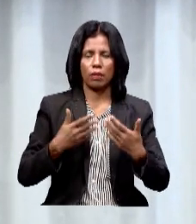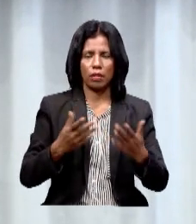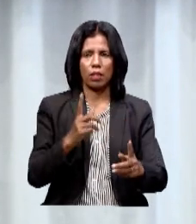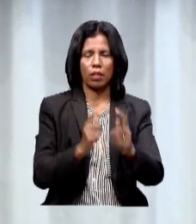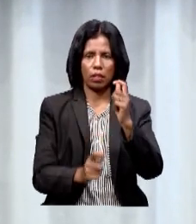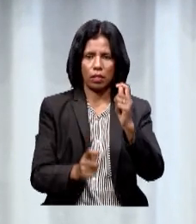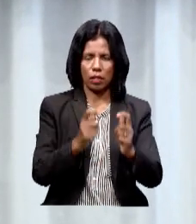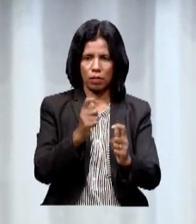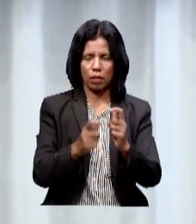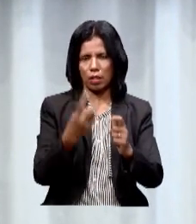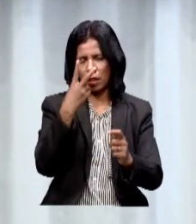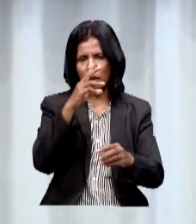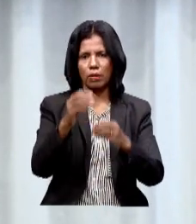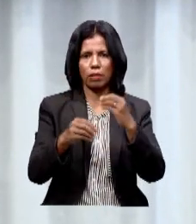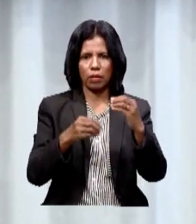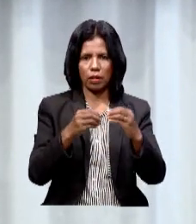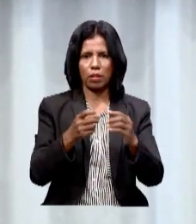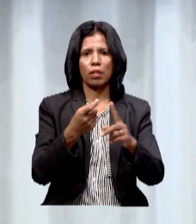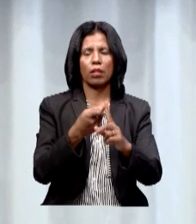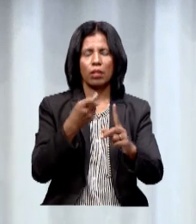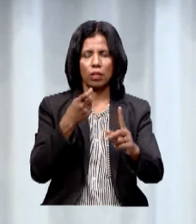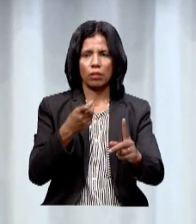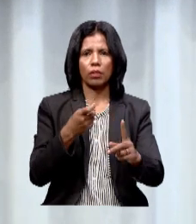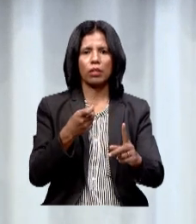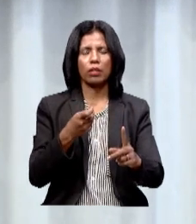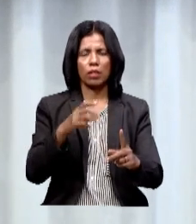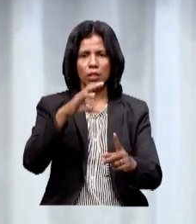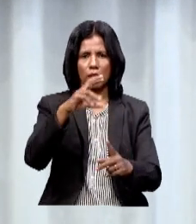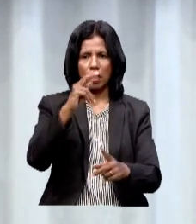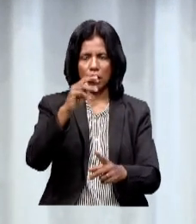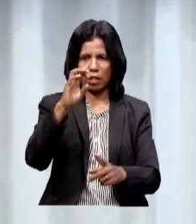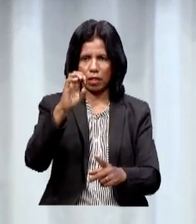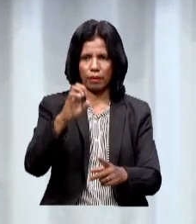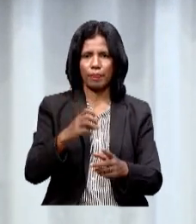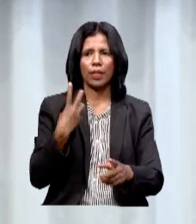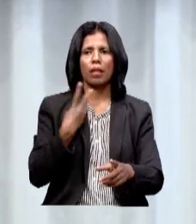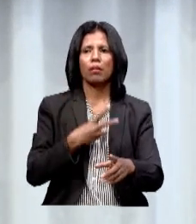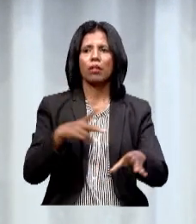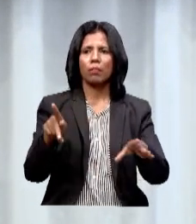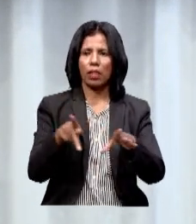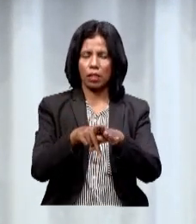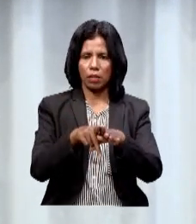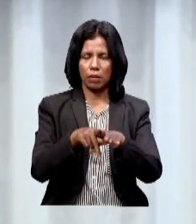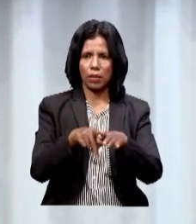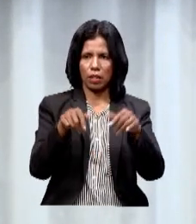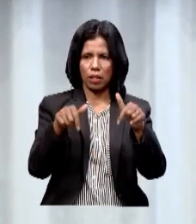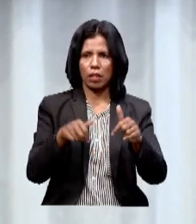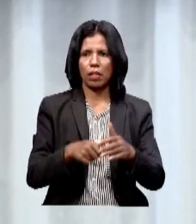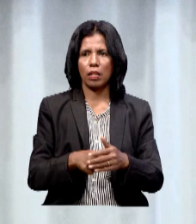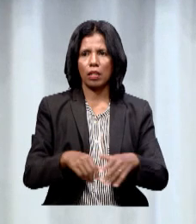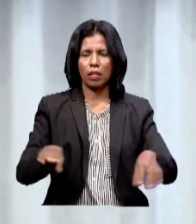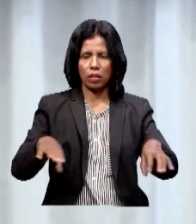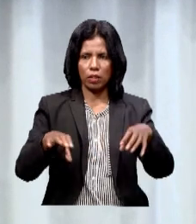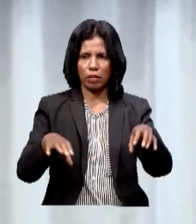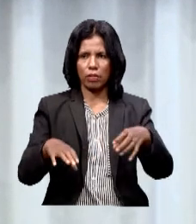lá também a ré e verificamos o CD. A minha presença é serviço isso